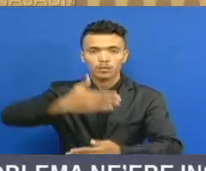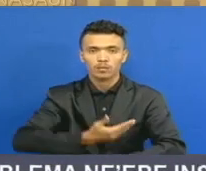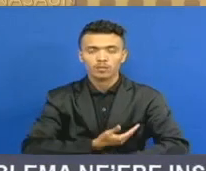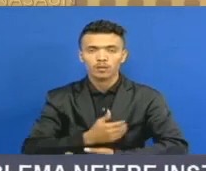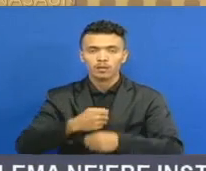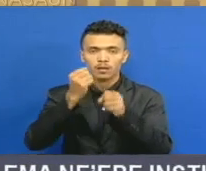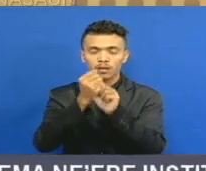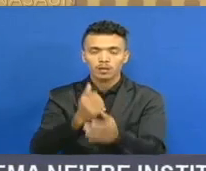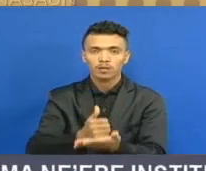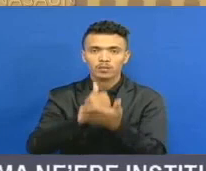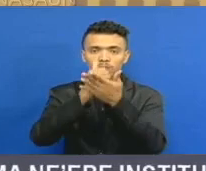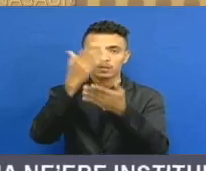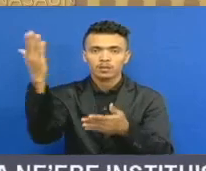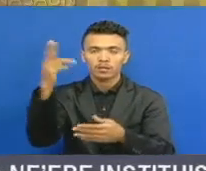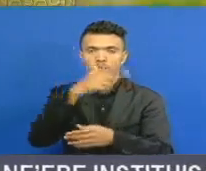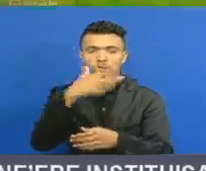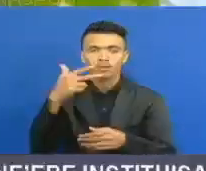iha Indonésia.